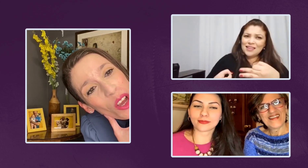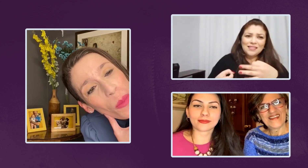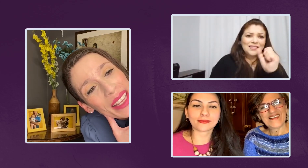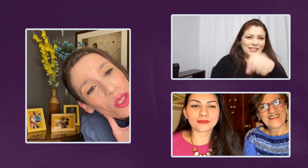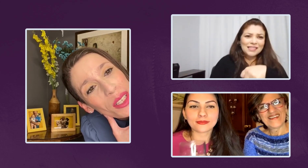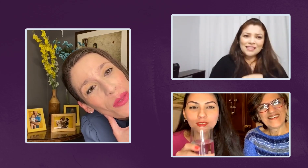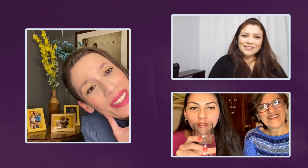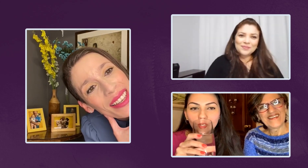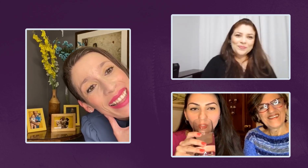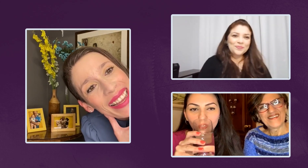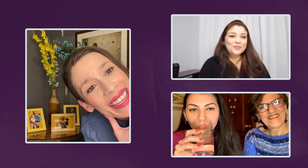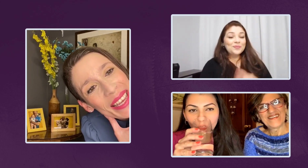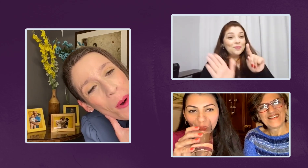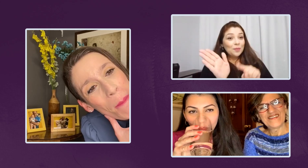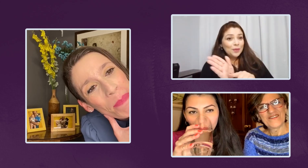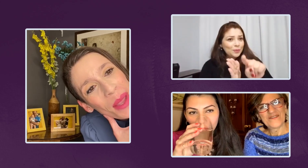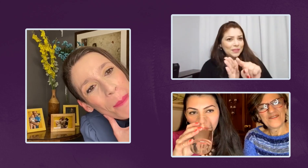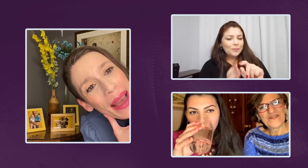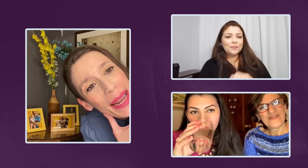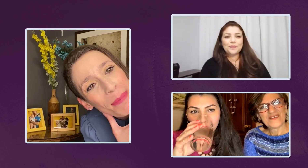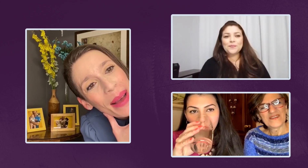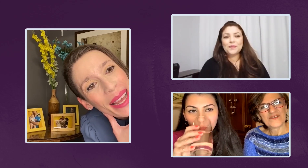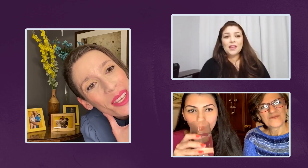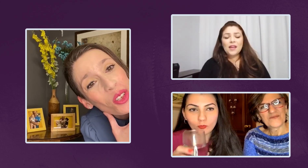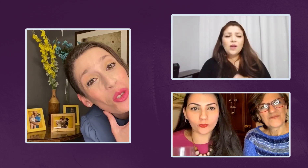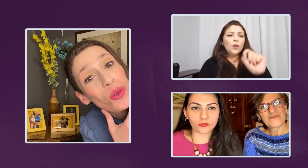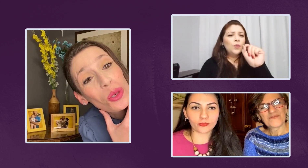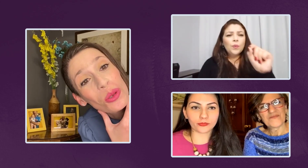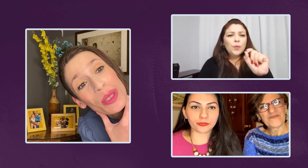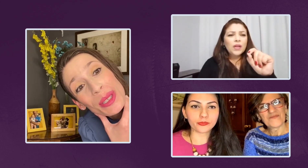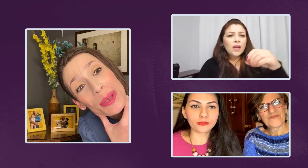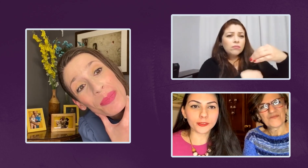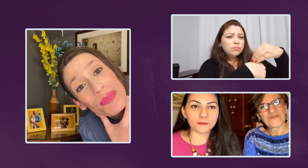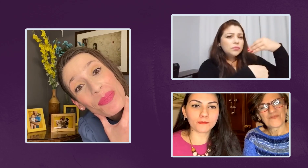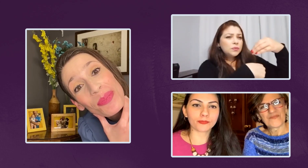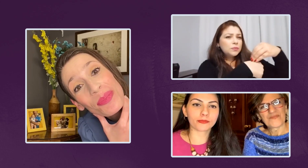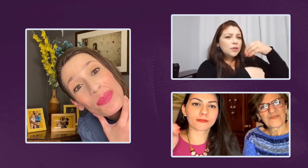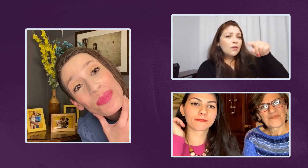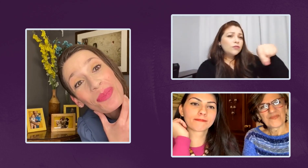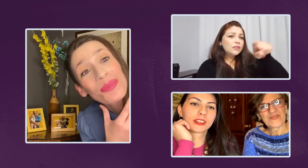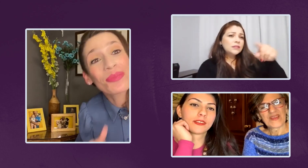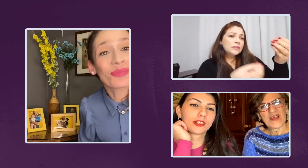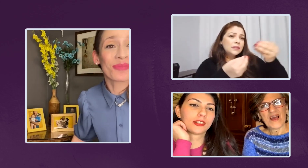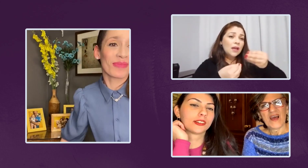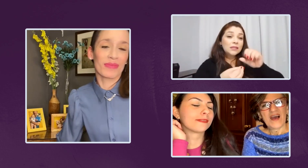Que recomendações que vocês dariam para pais de surdos?